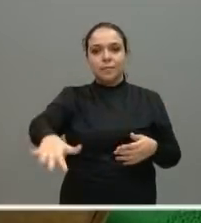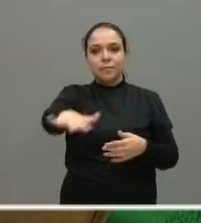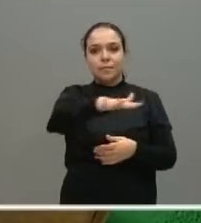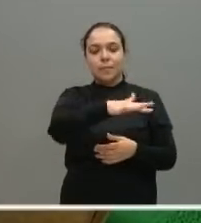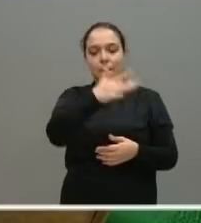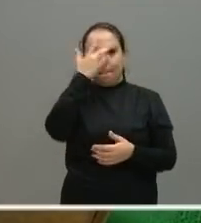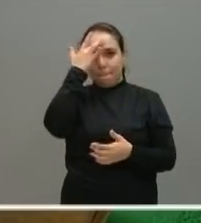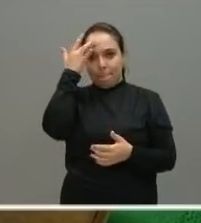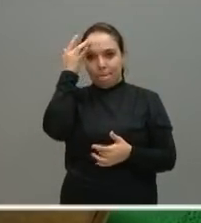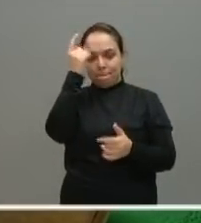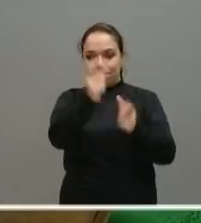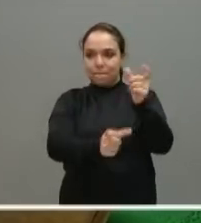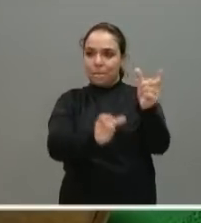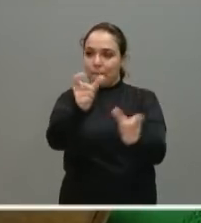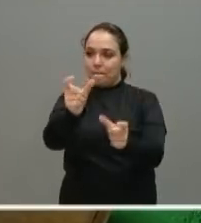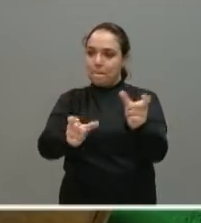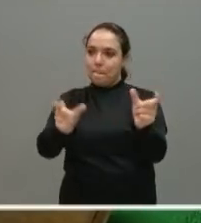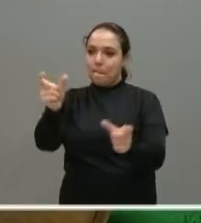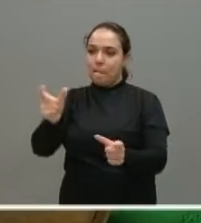de pessoas